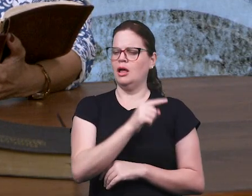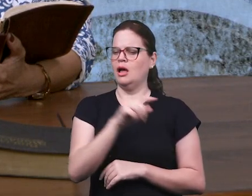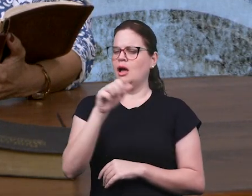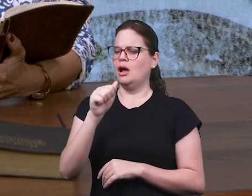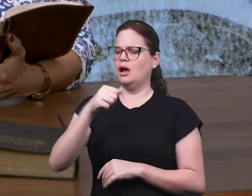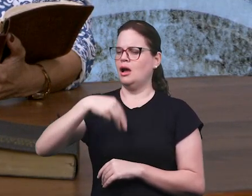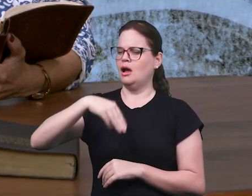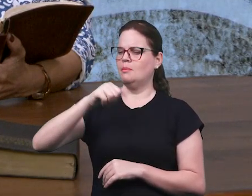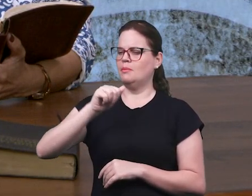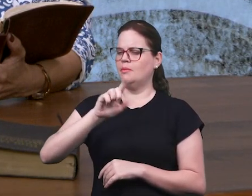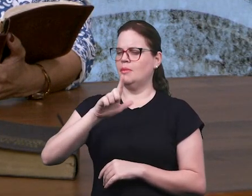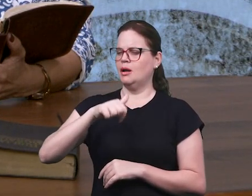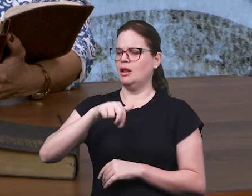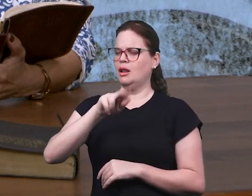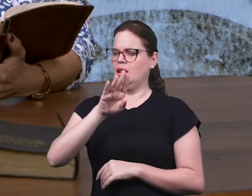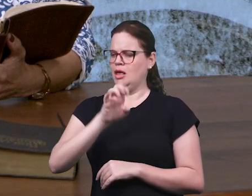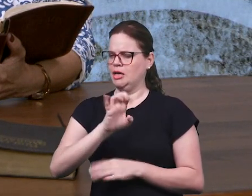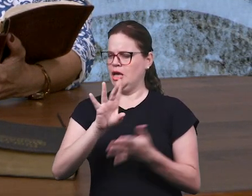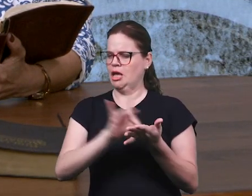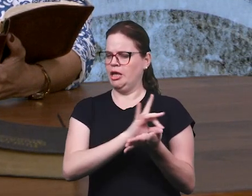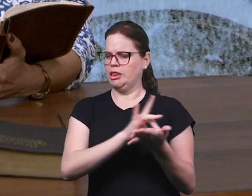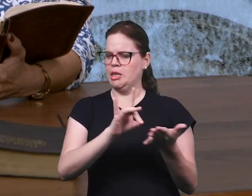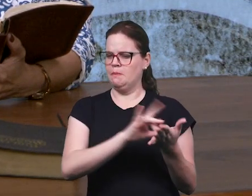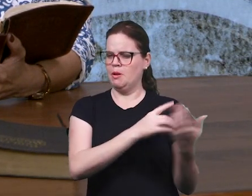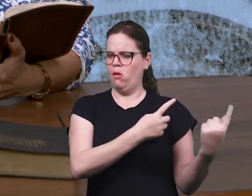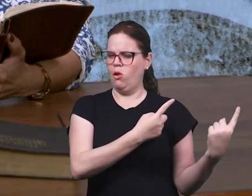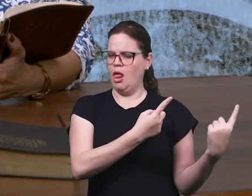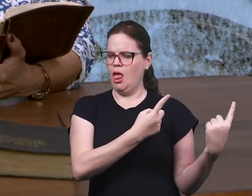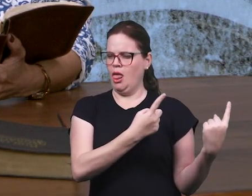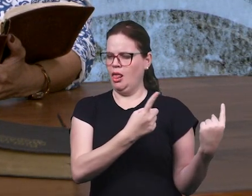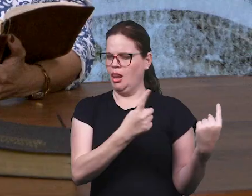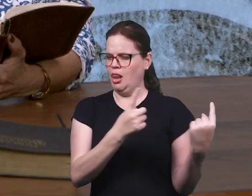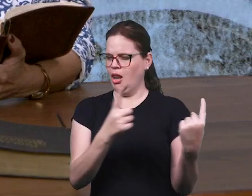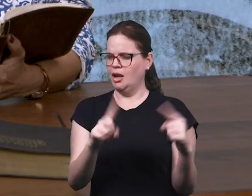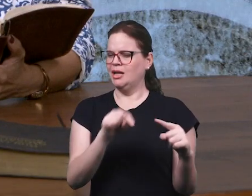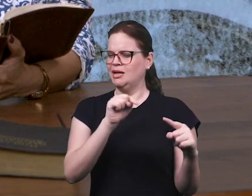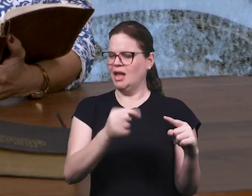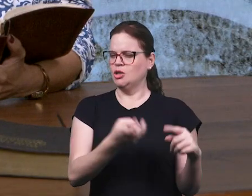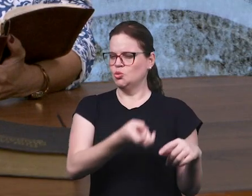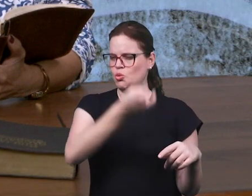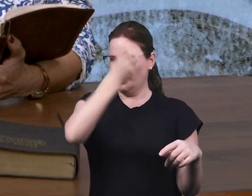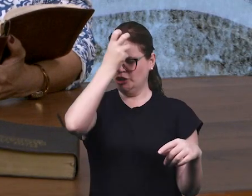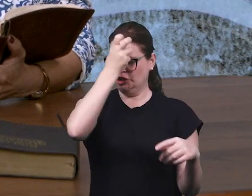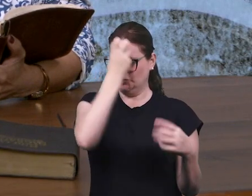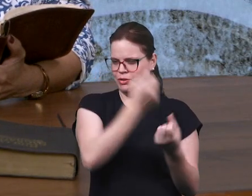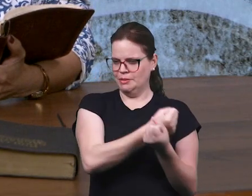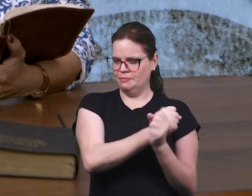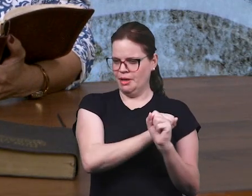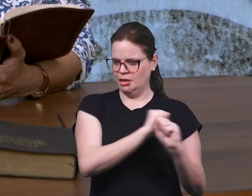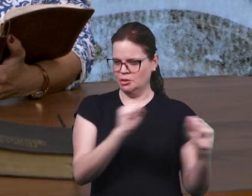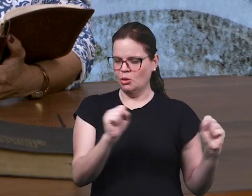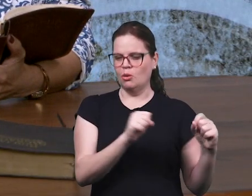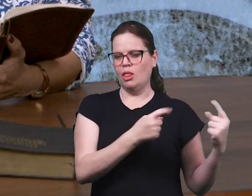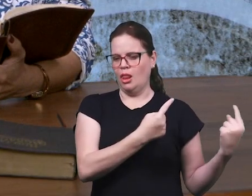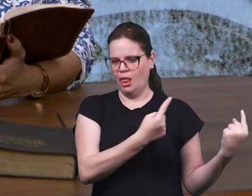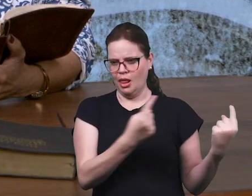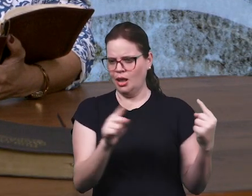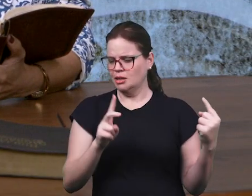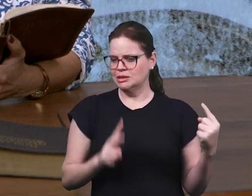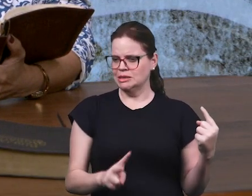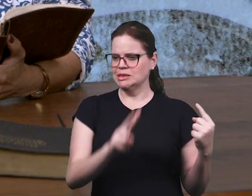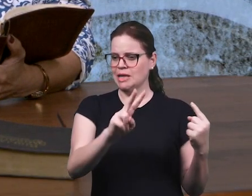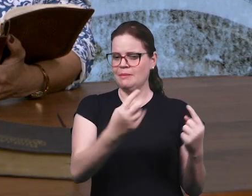Israel, como se lhe opôs no caminho quando subia do Egito. Vai, pois, agora e fere